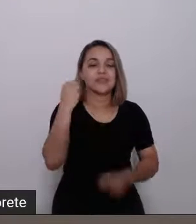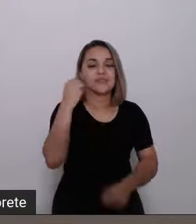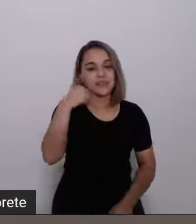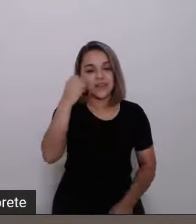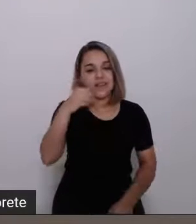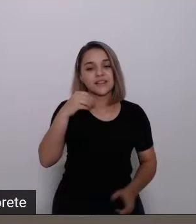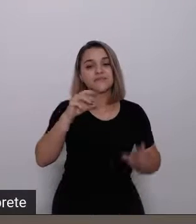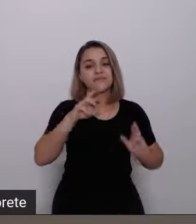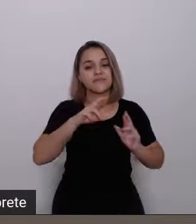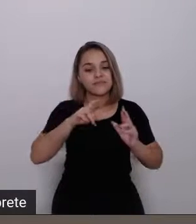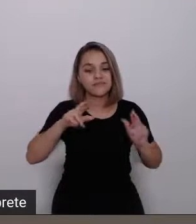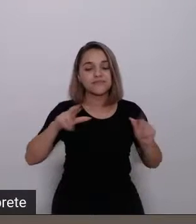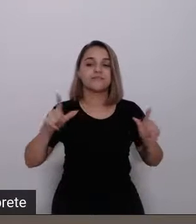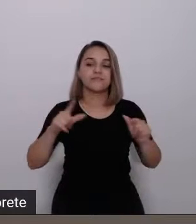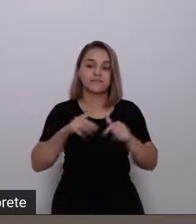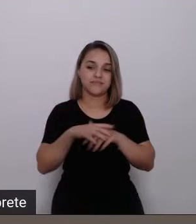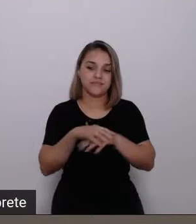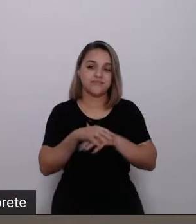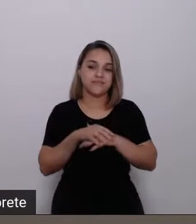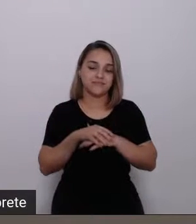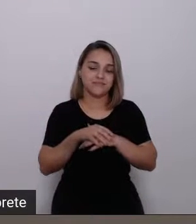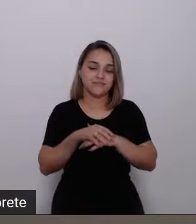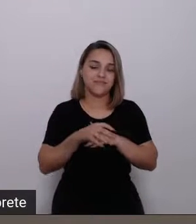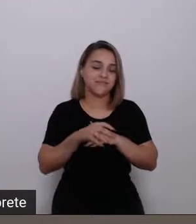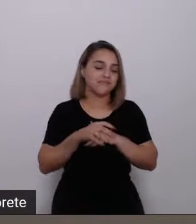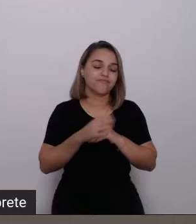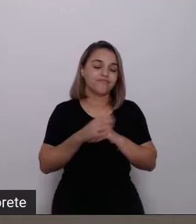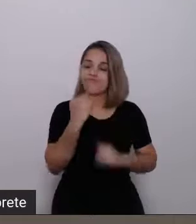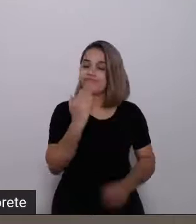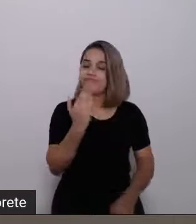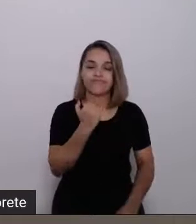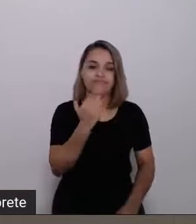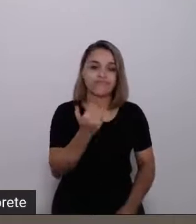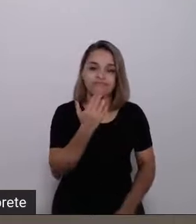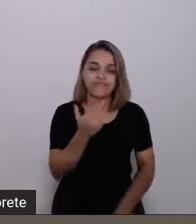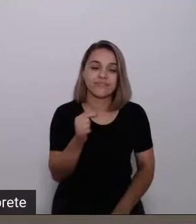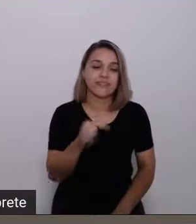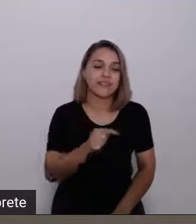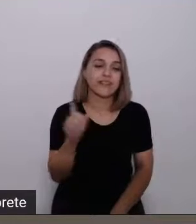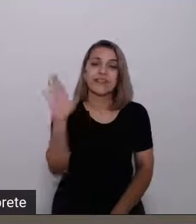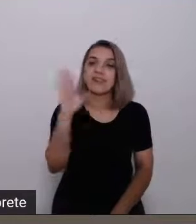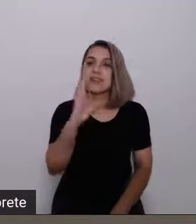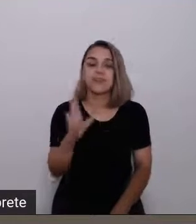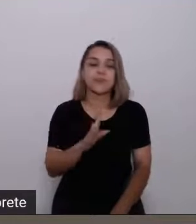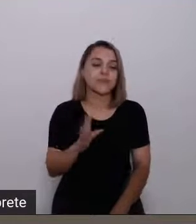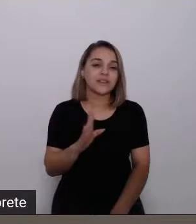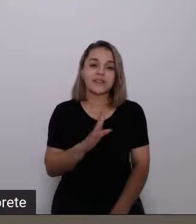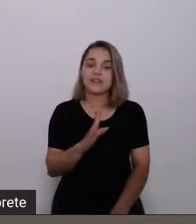Então, não dá. No Brasil, talvez as coisas nunca são o que parecem.